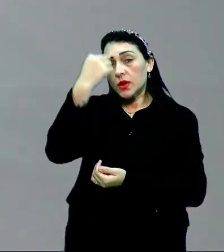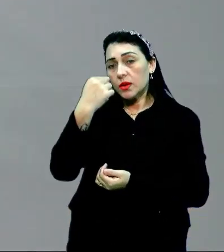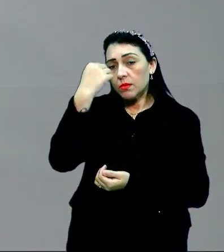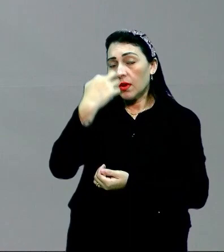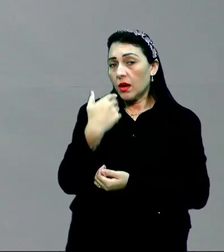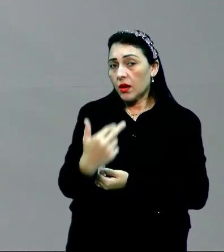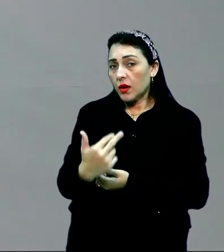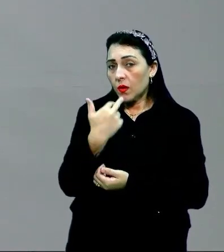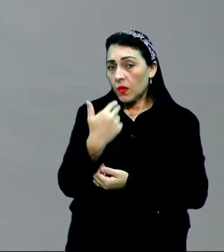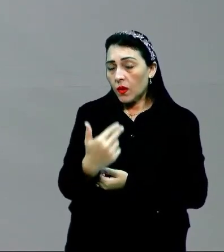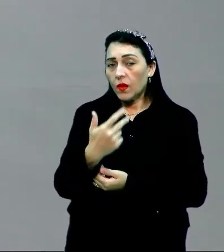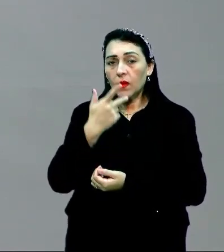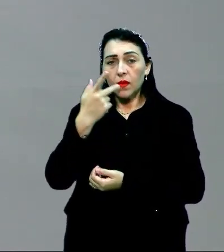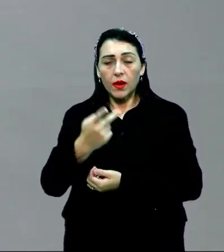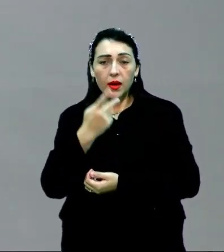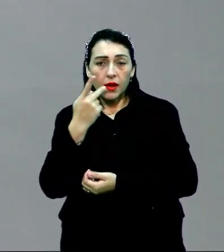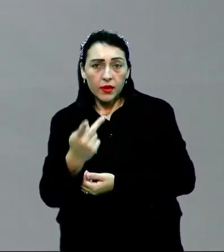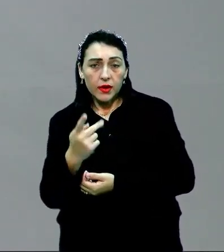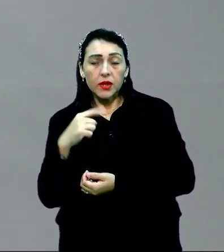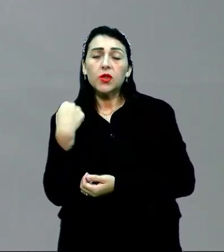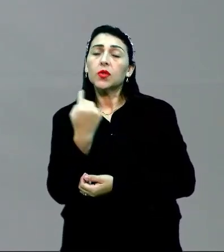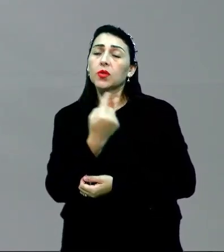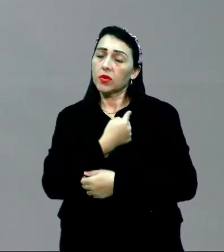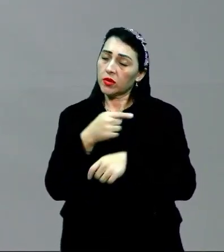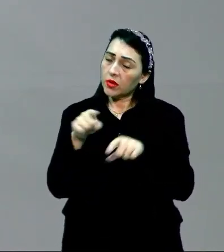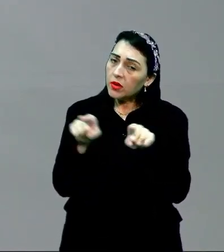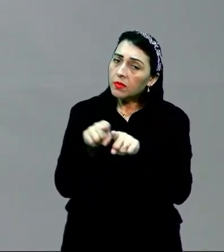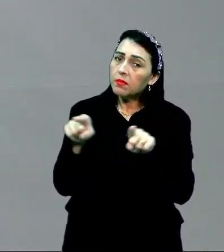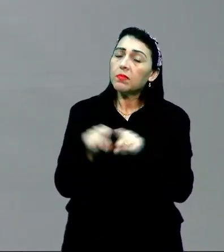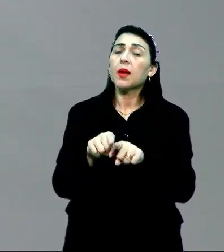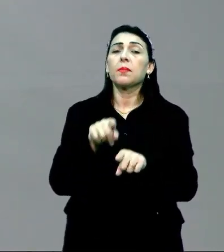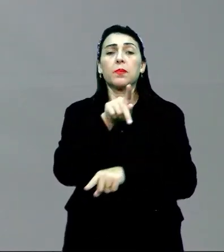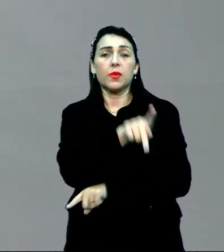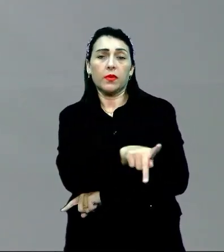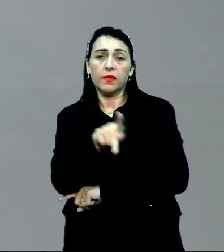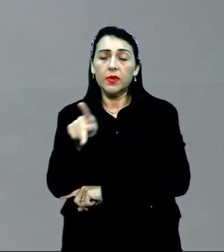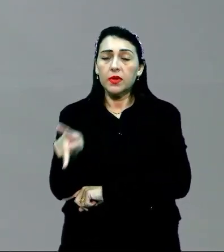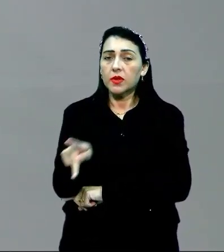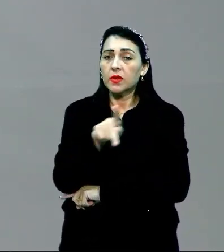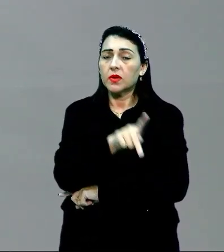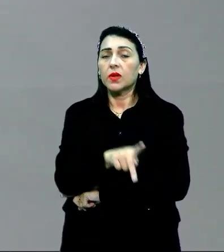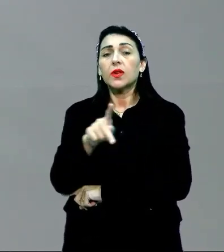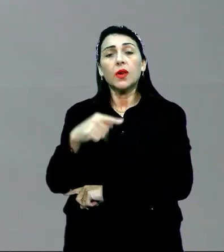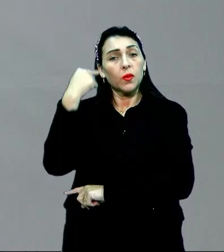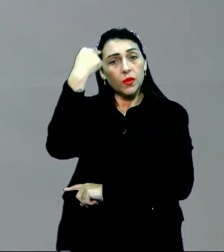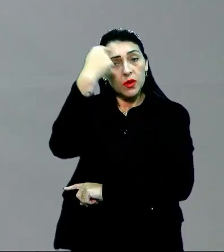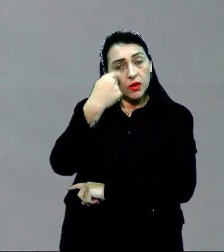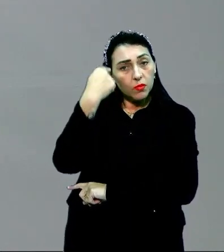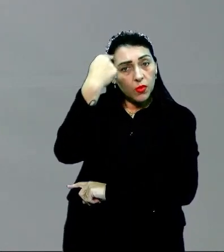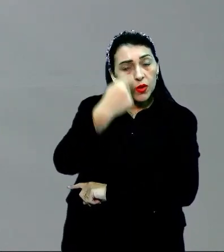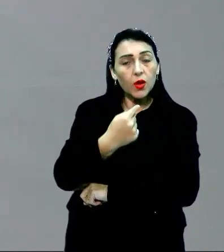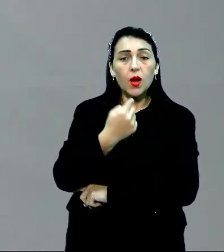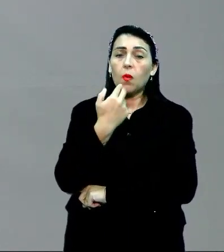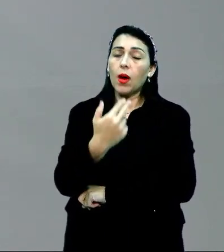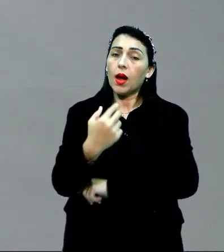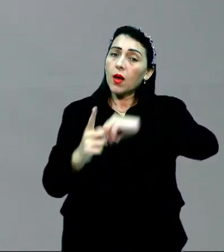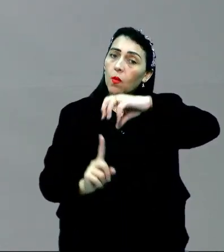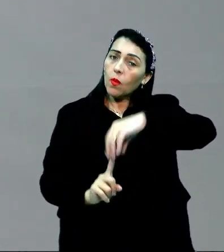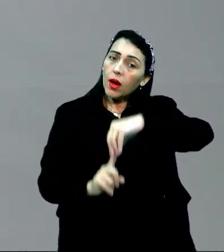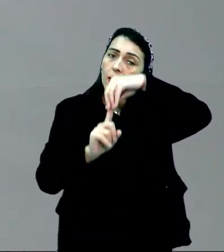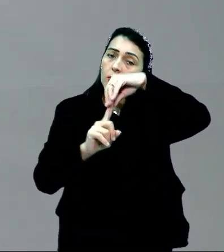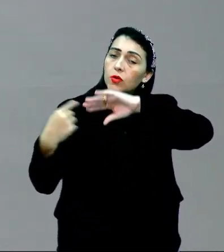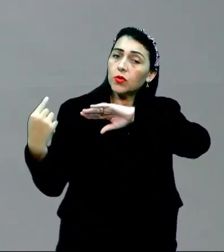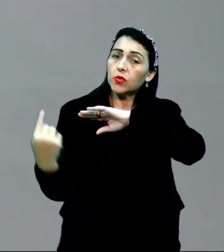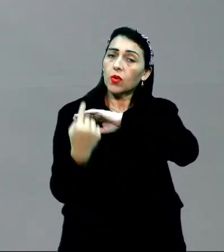né costuma-se dizer e a gente trabalha isso nós professores que o espanhol ele é uma língua só né